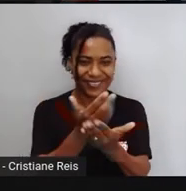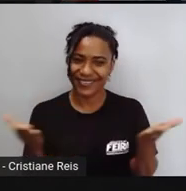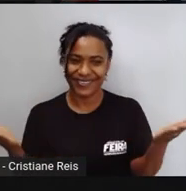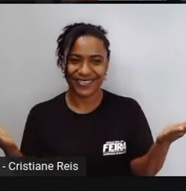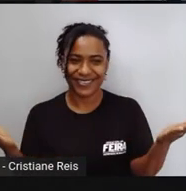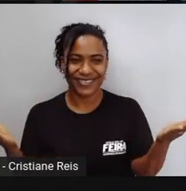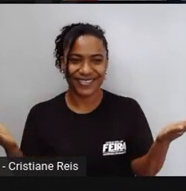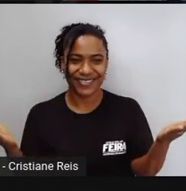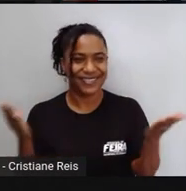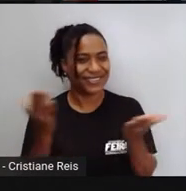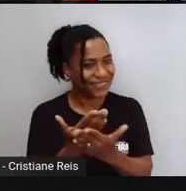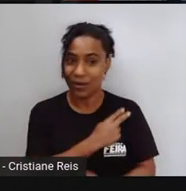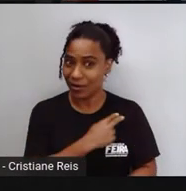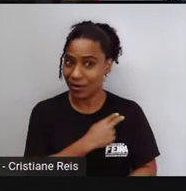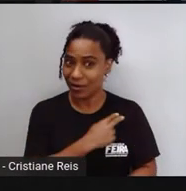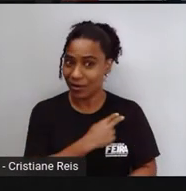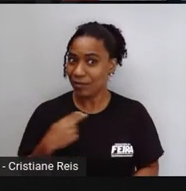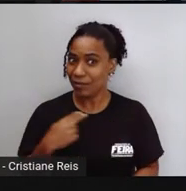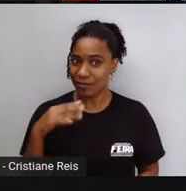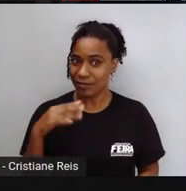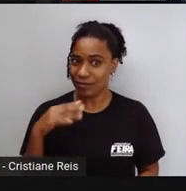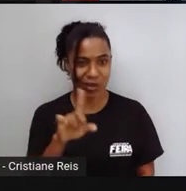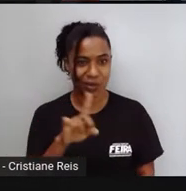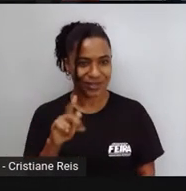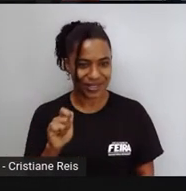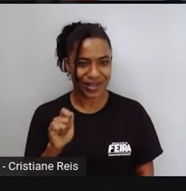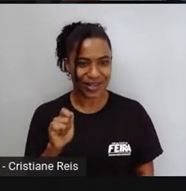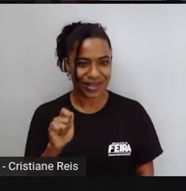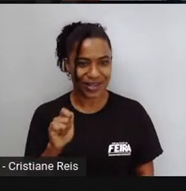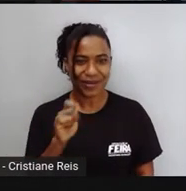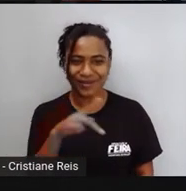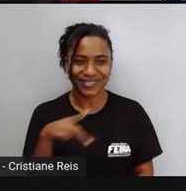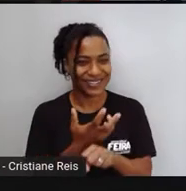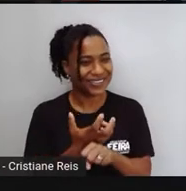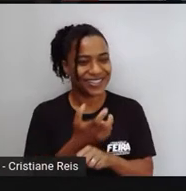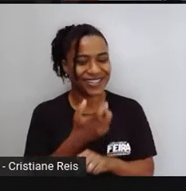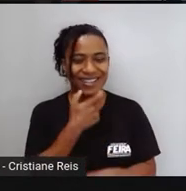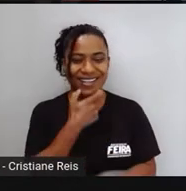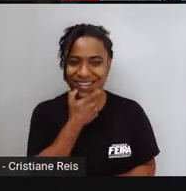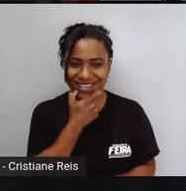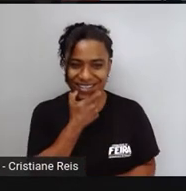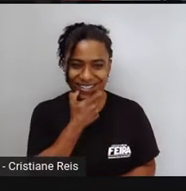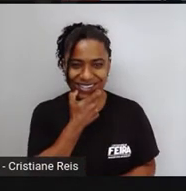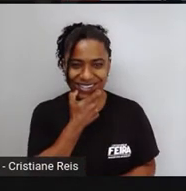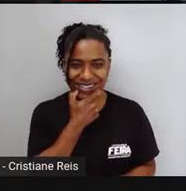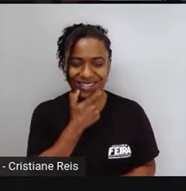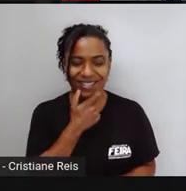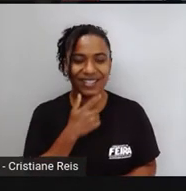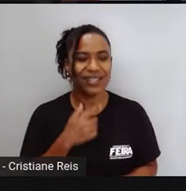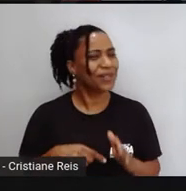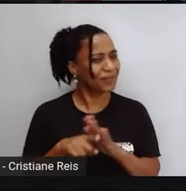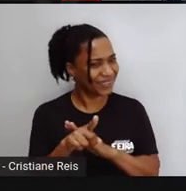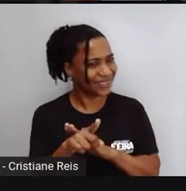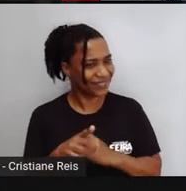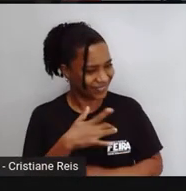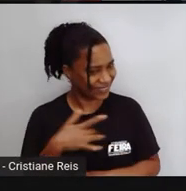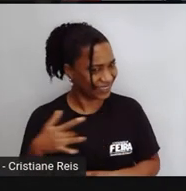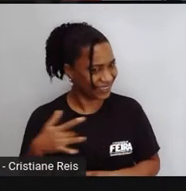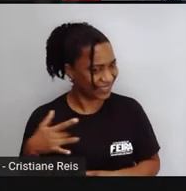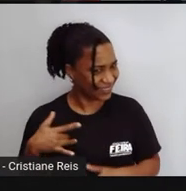estudantes! Eu sou a Elza Silva, sua professora de inglês. Como vocês estão? Eu